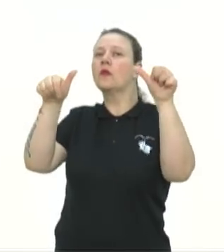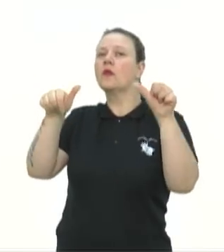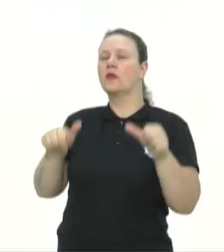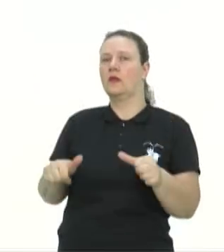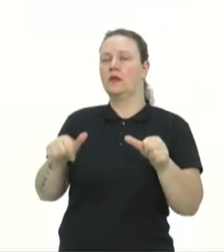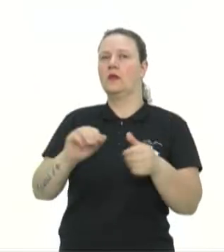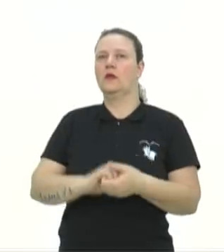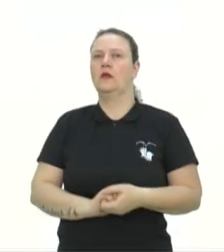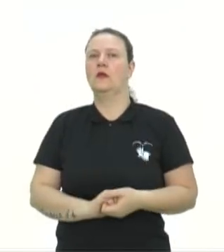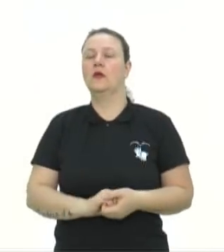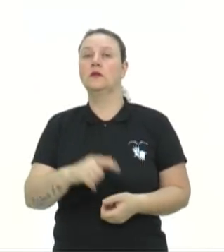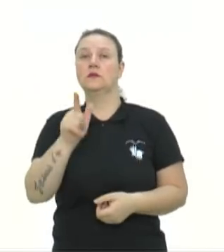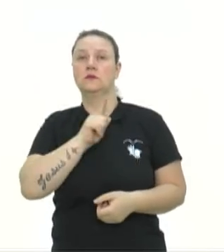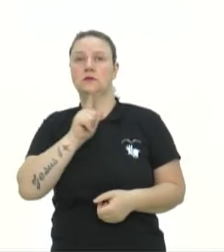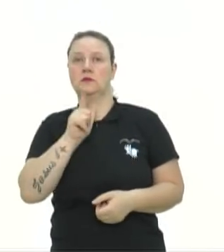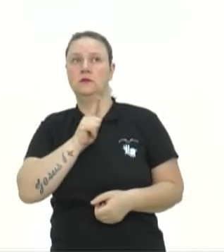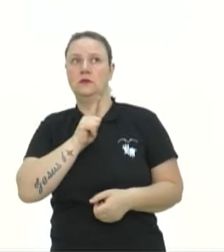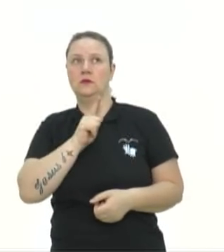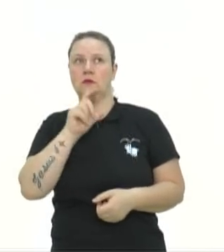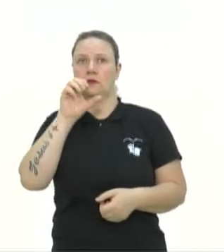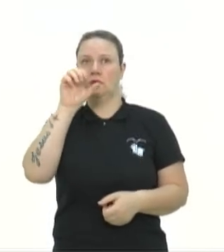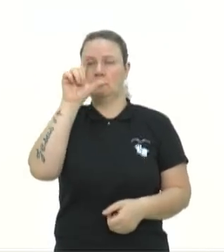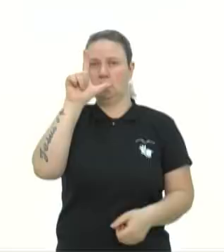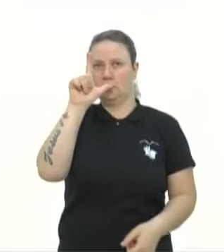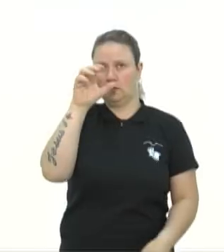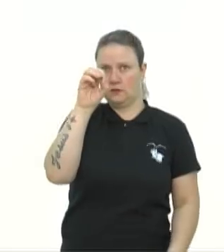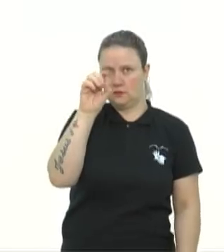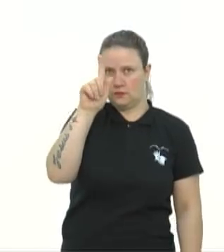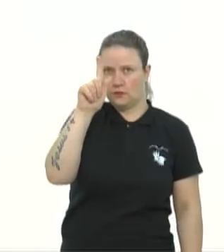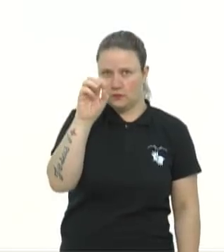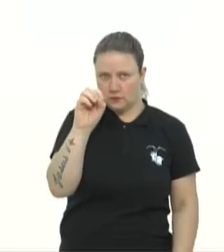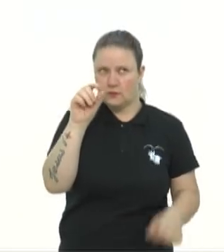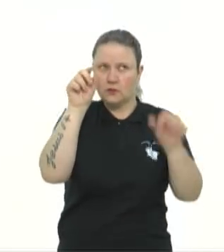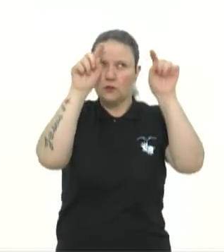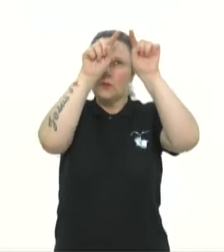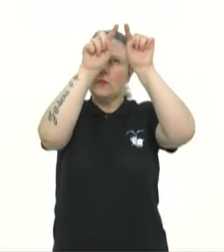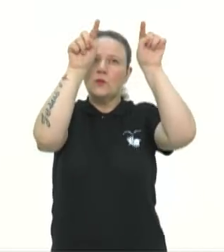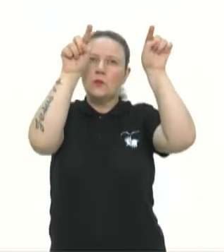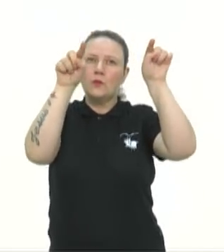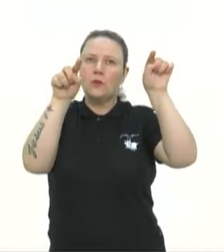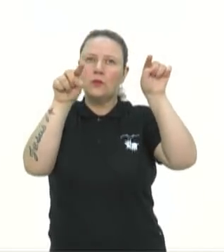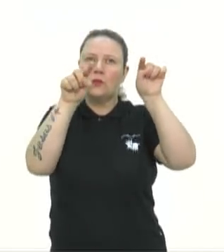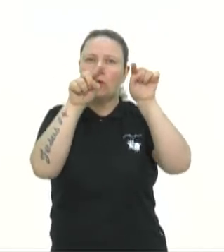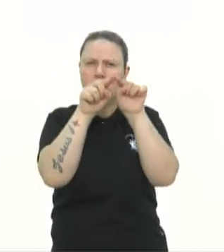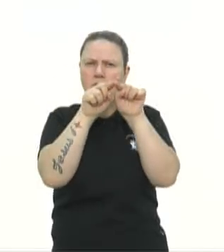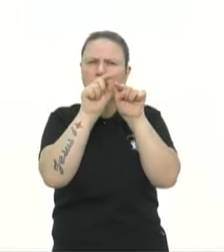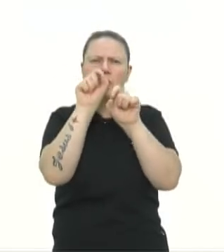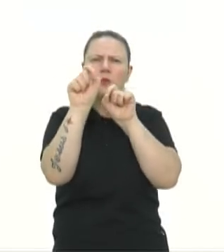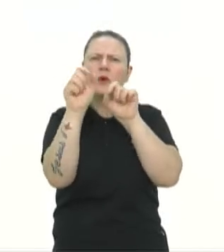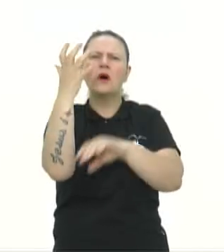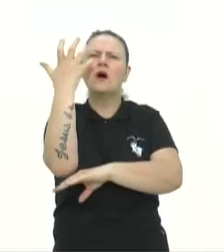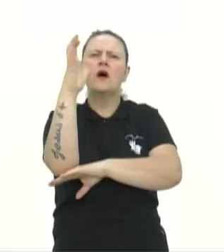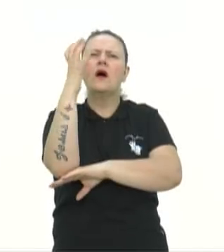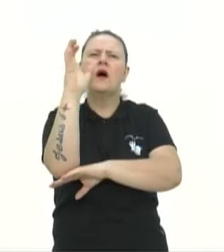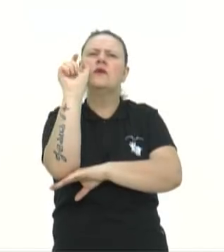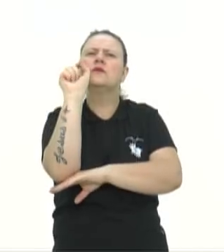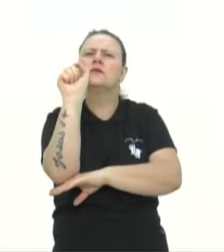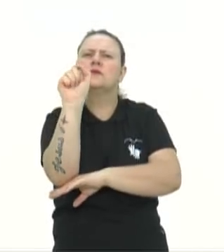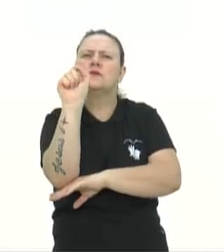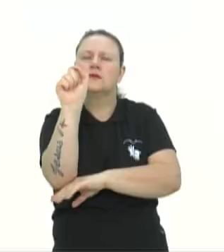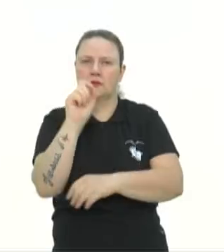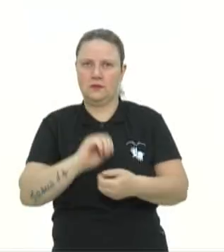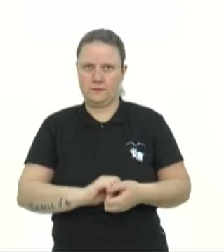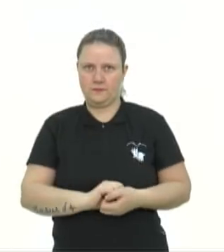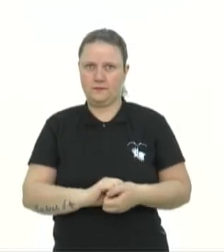nesse cartaz eu tenho uma logotipo de uma ONG, que é um pé de quê, que está aqui no canto